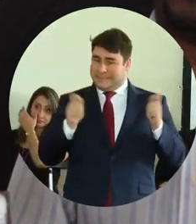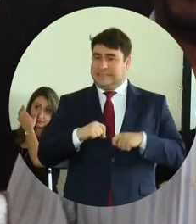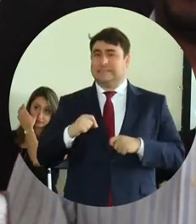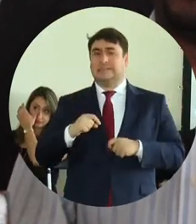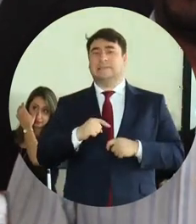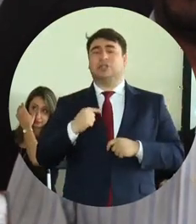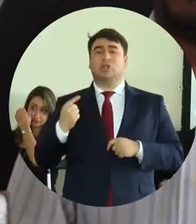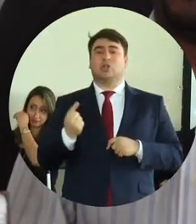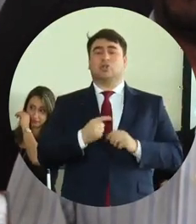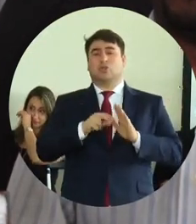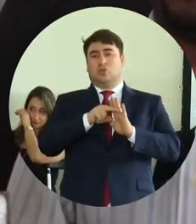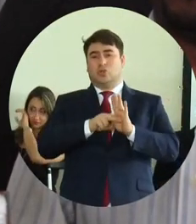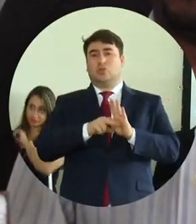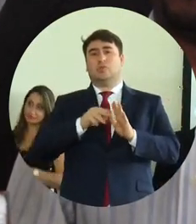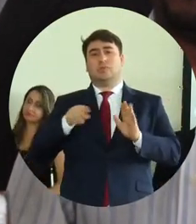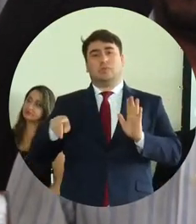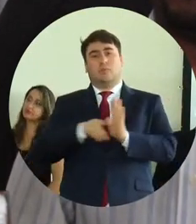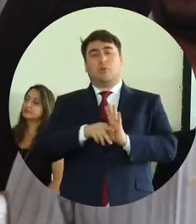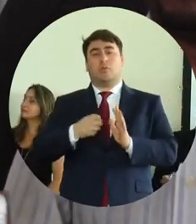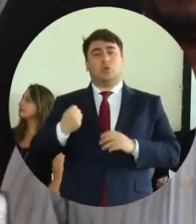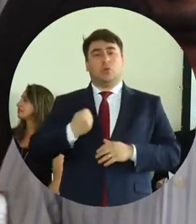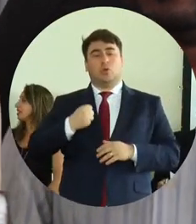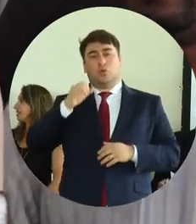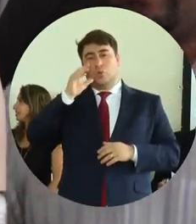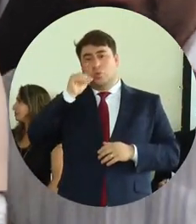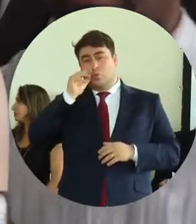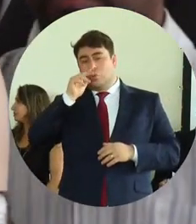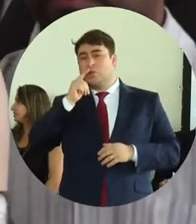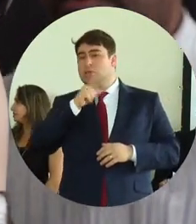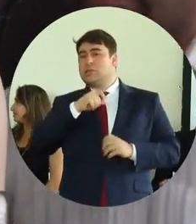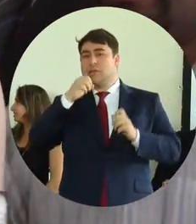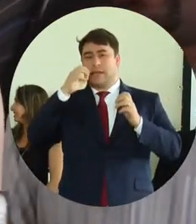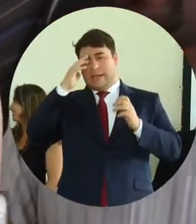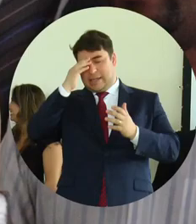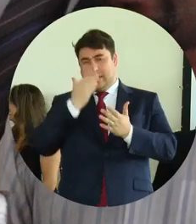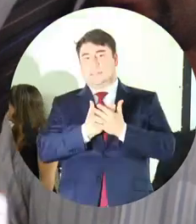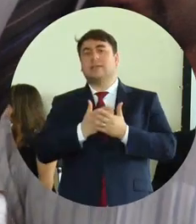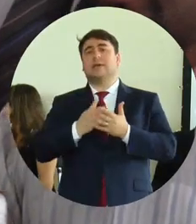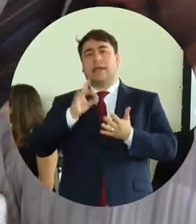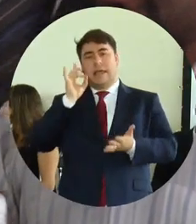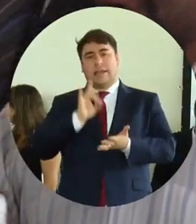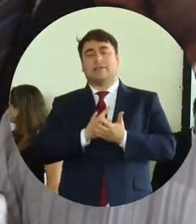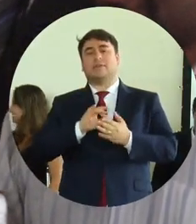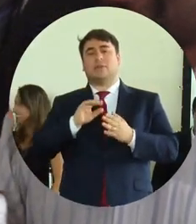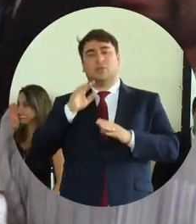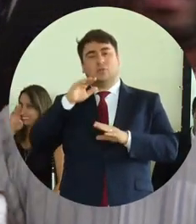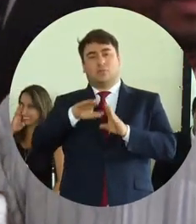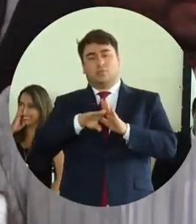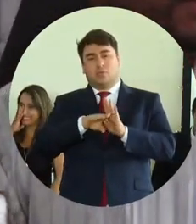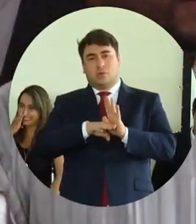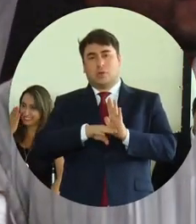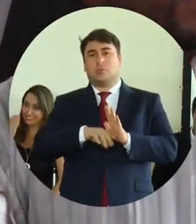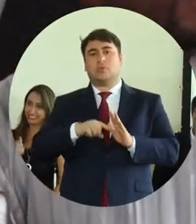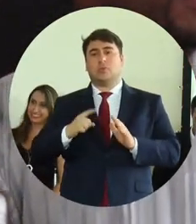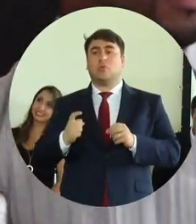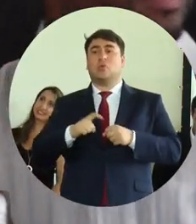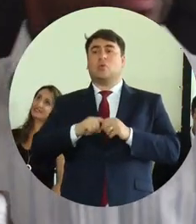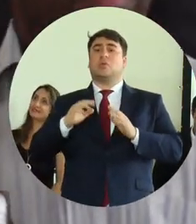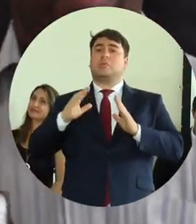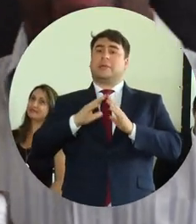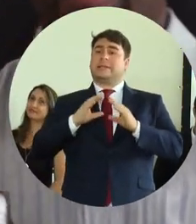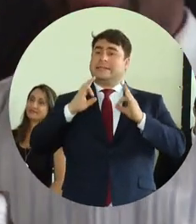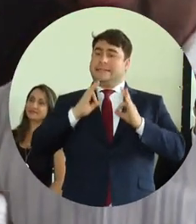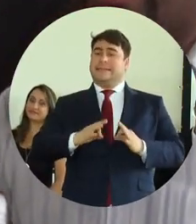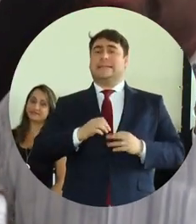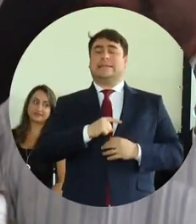foi a nota dada pelos funcionários. Então, a gente acredita na legitimidade do nosso programa. A gente volta para casa com a certeza